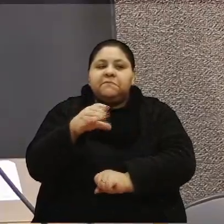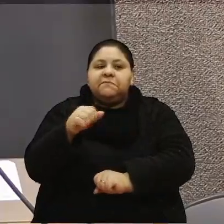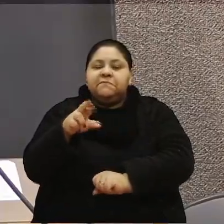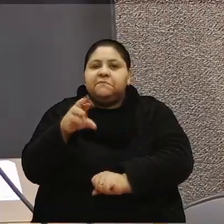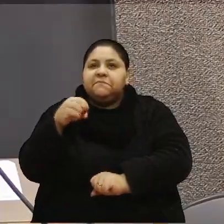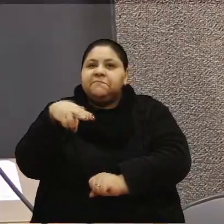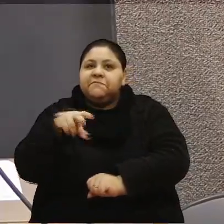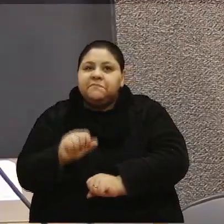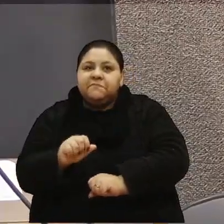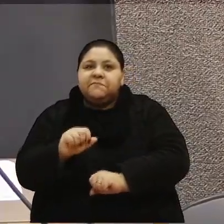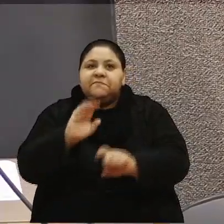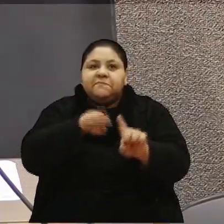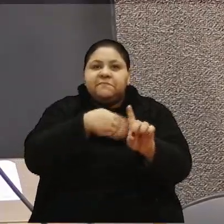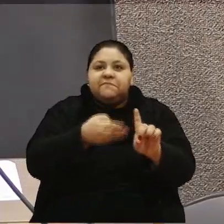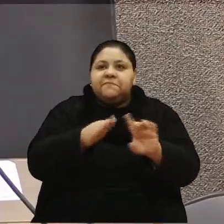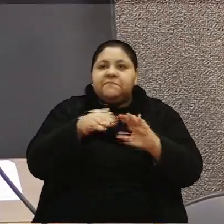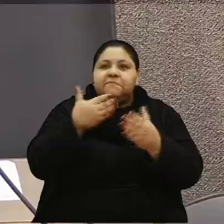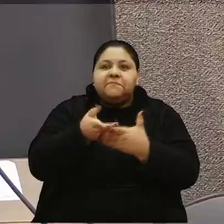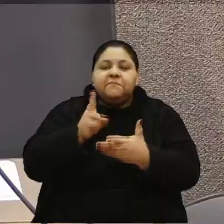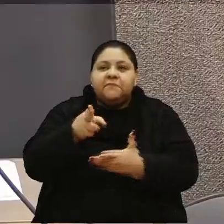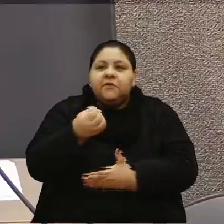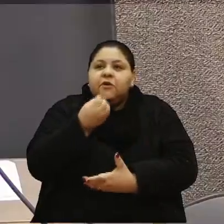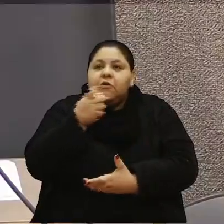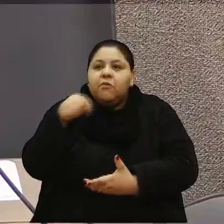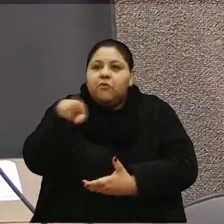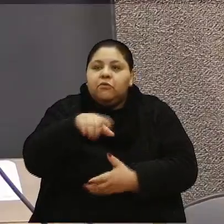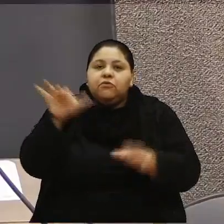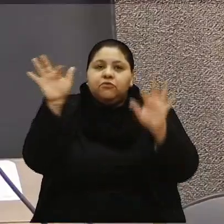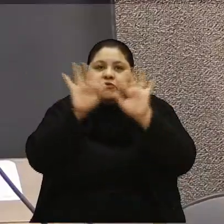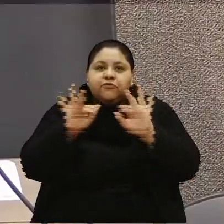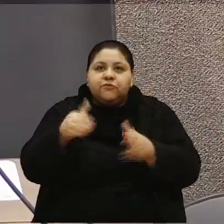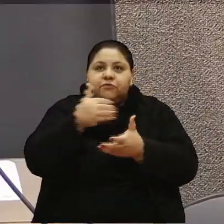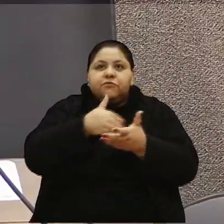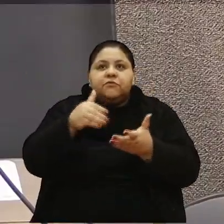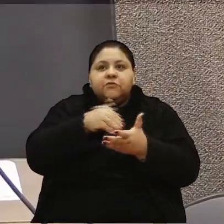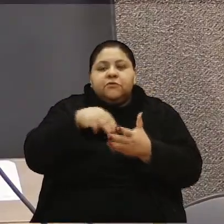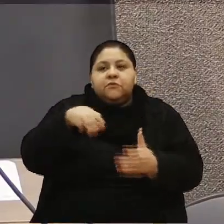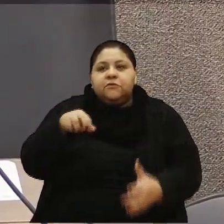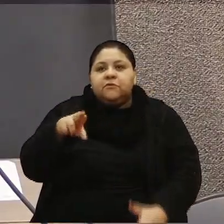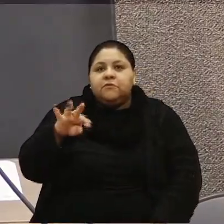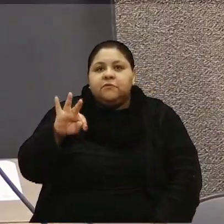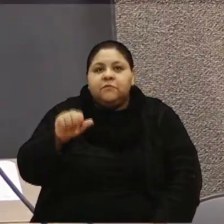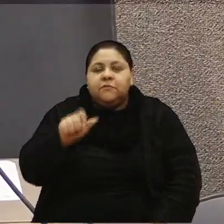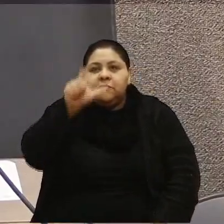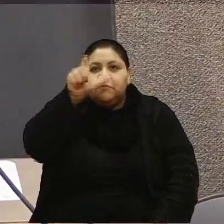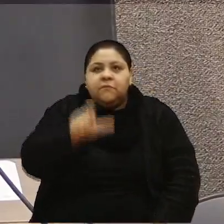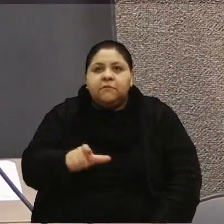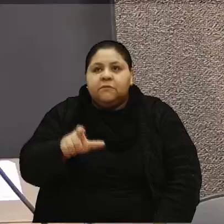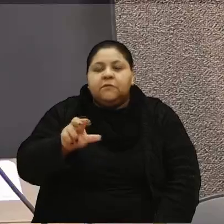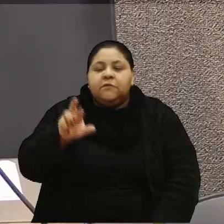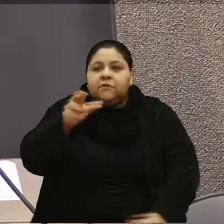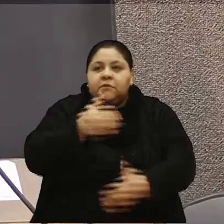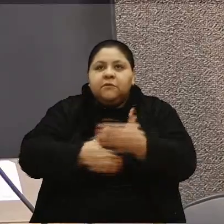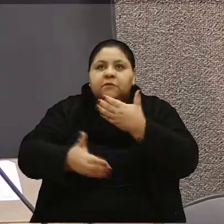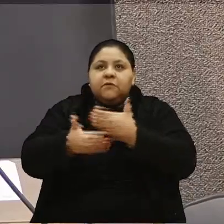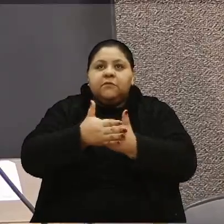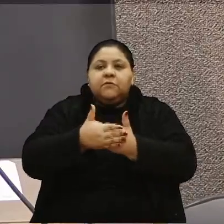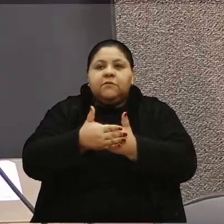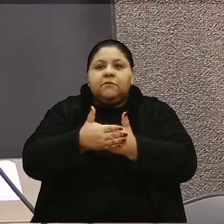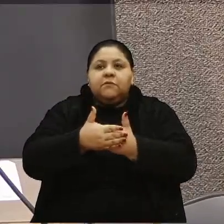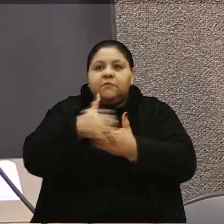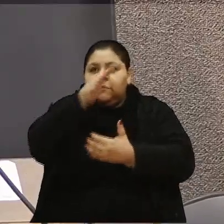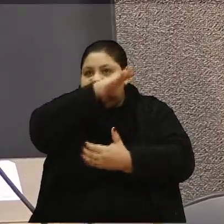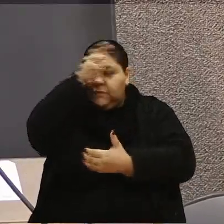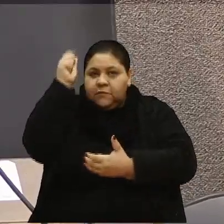escola. Sempre é bom e nós ficamos felizes, secretária Marta, pela presença também na sua pessoa. Saúdo toda a rede pública